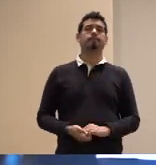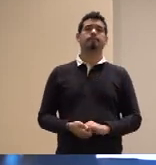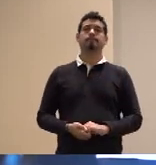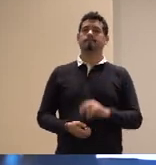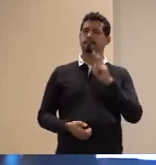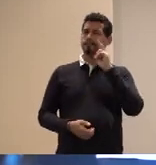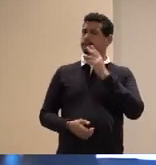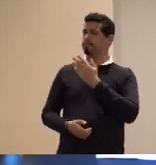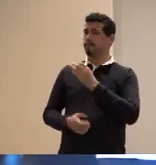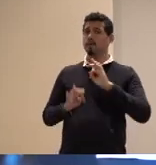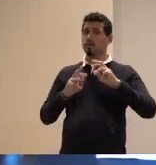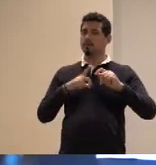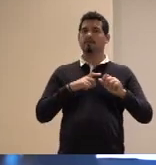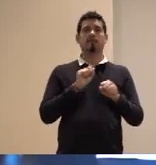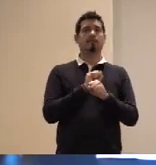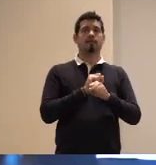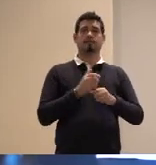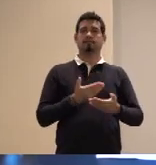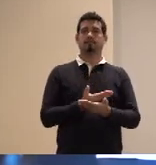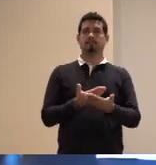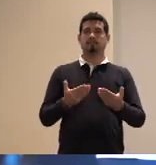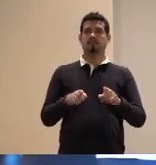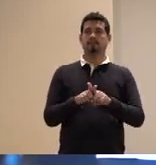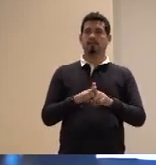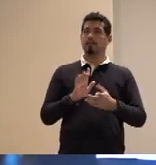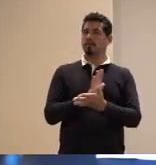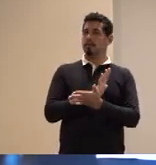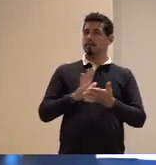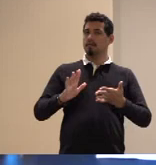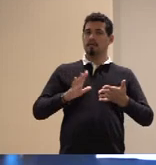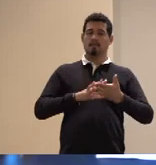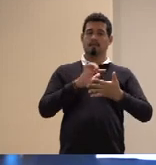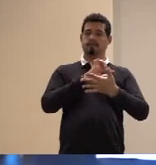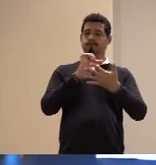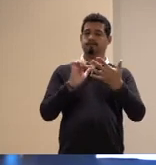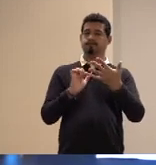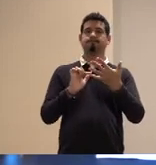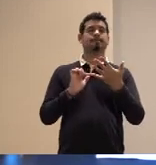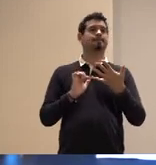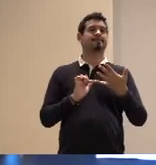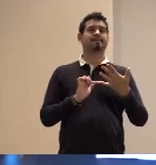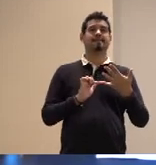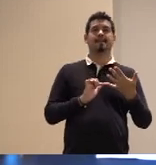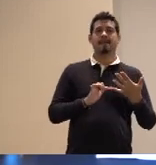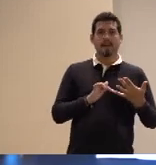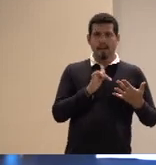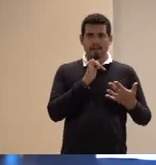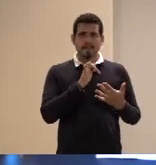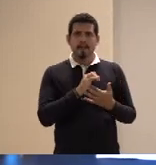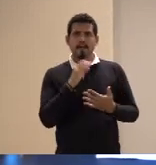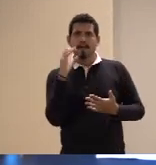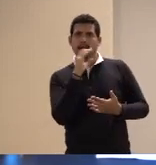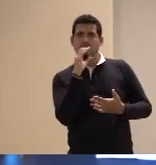Ó, tudo isso aqui eu vou deixar para vocês. Alguns pontos, gente, que